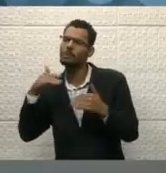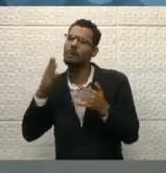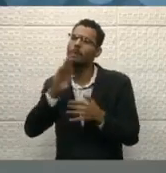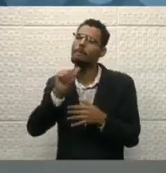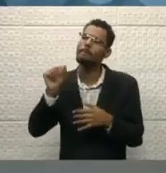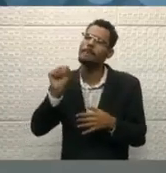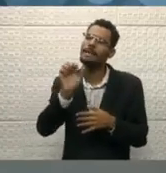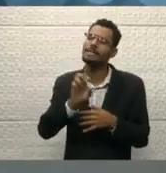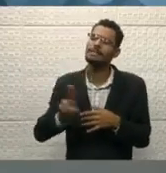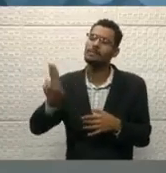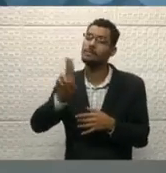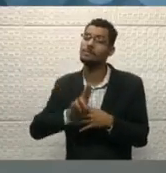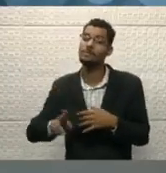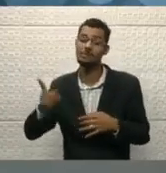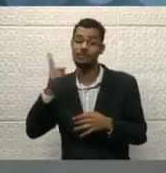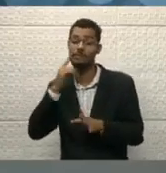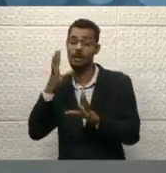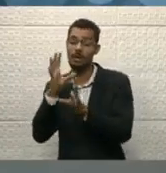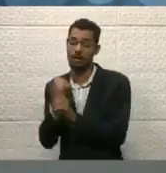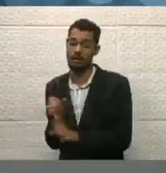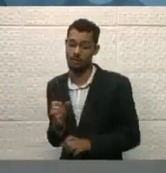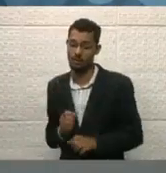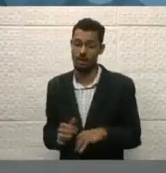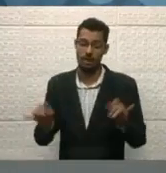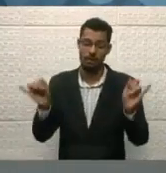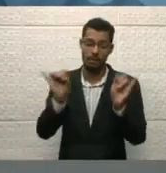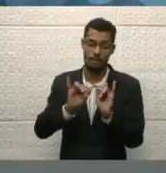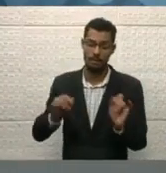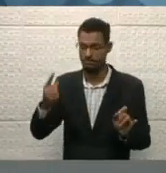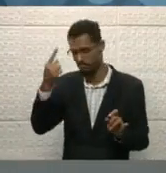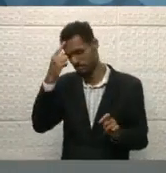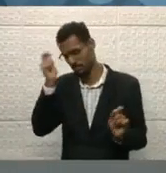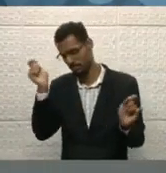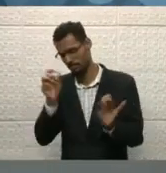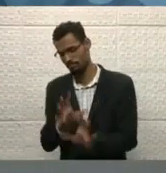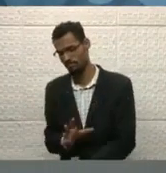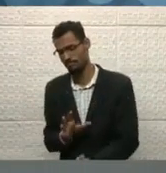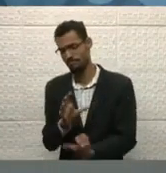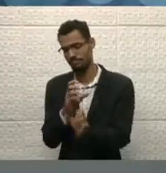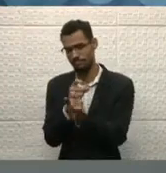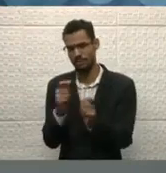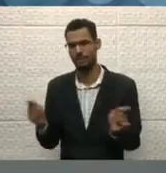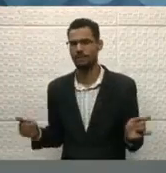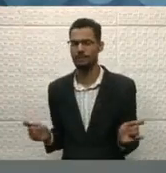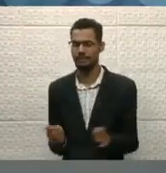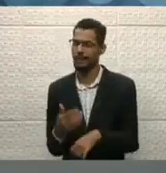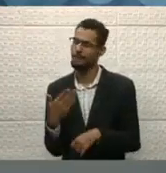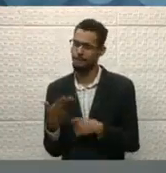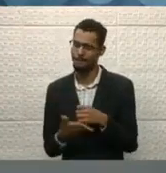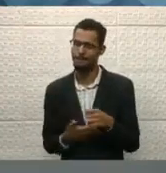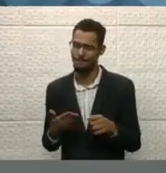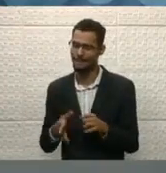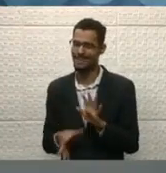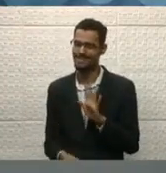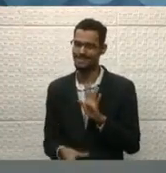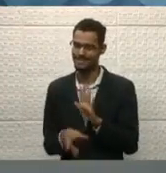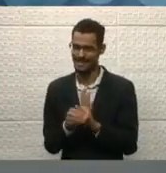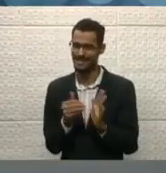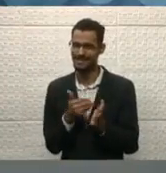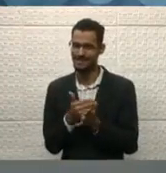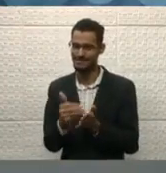tomando, e no momento de calcular as imagens, eu vou calcular as imagens daquela base que eu adotei